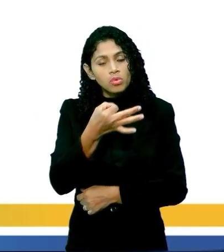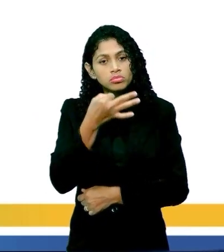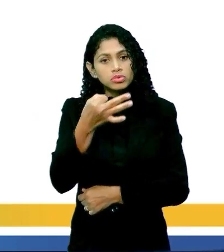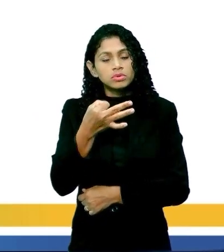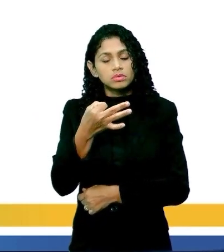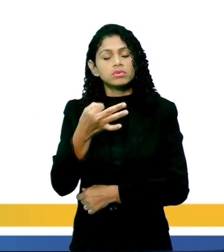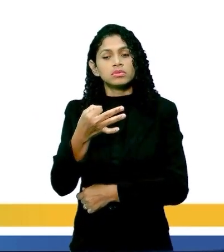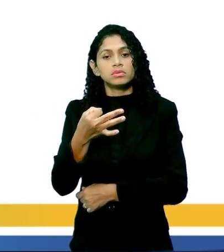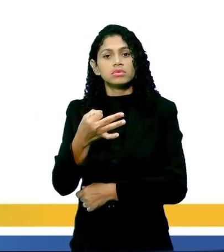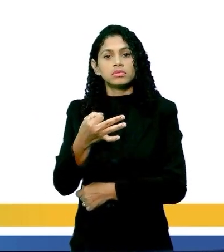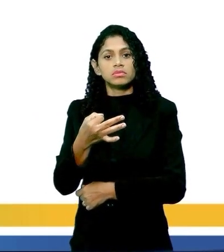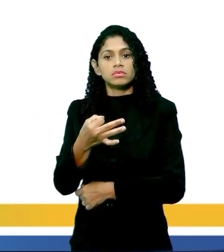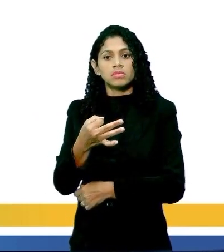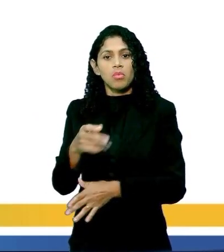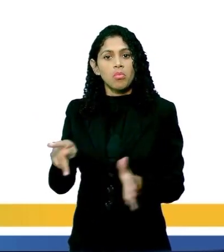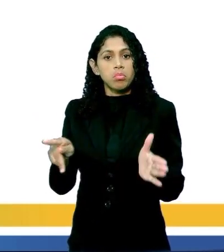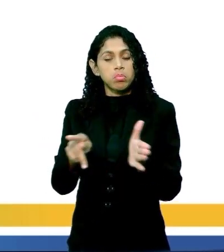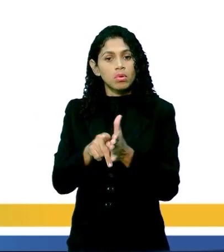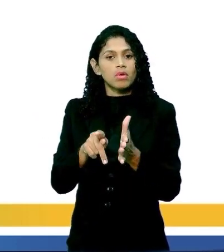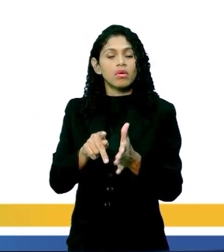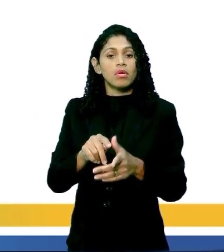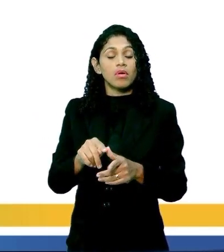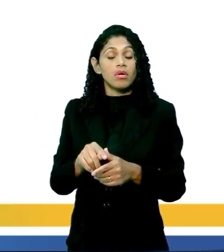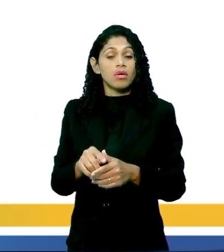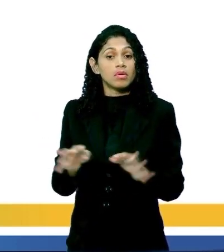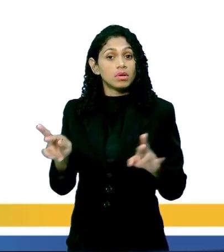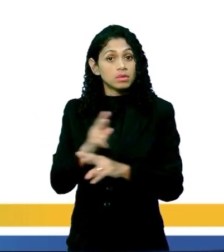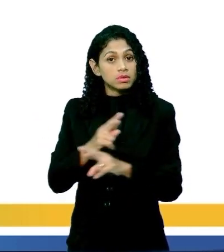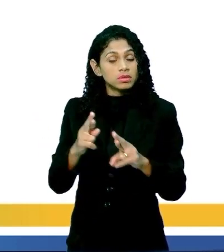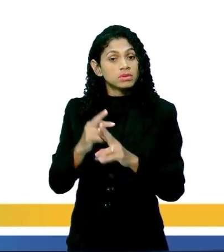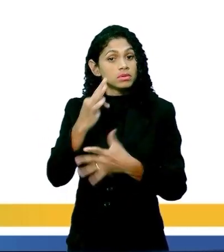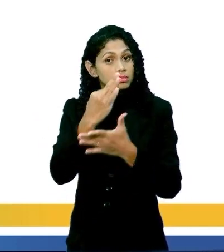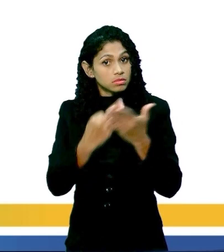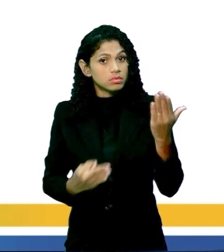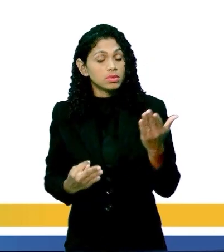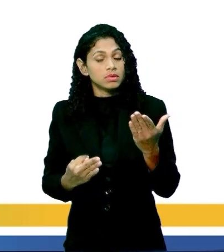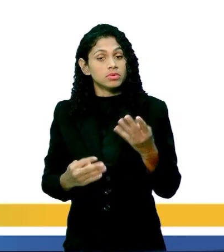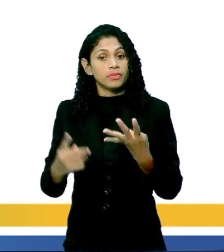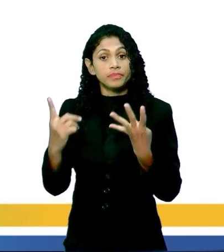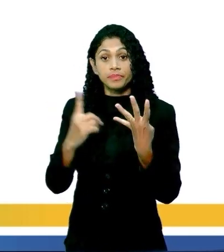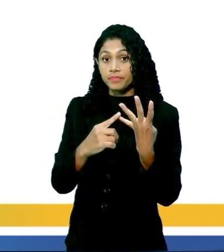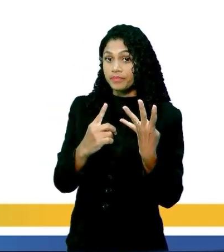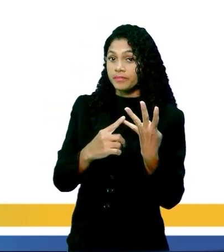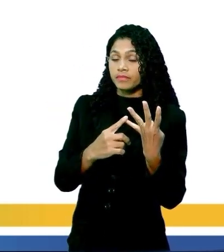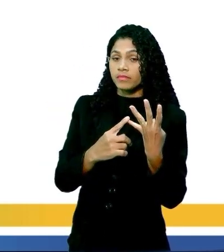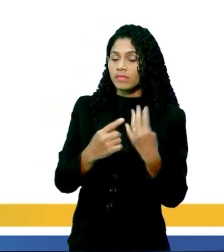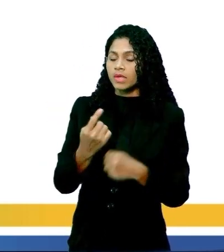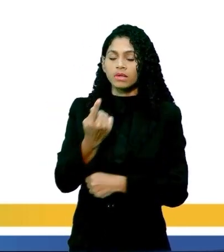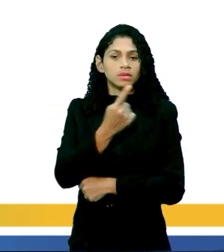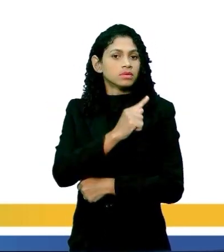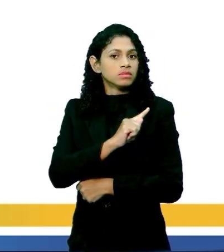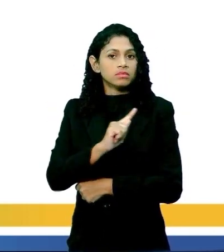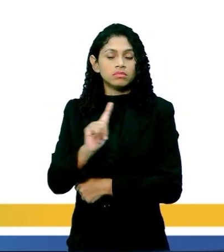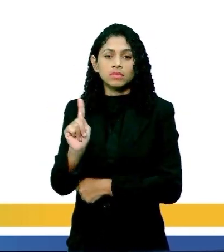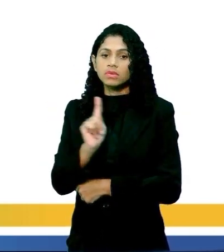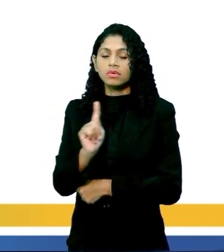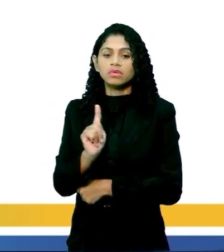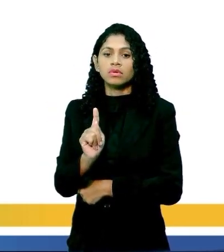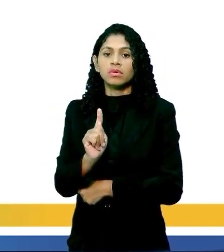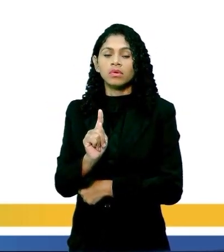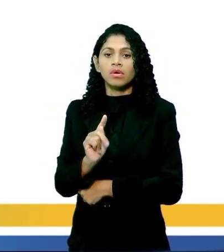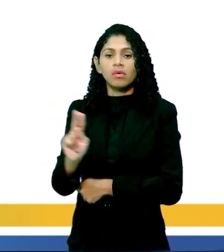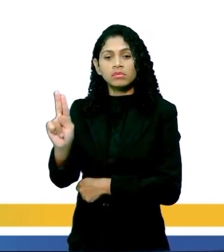sobre o conteúdo do texto. E a quarta característica, não utiliza figuras de linguagem e outros